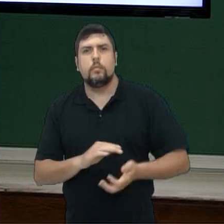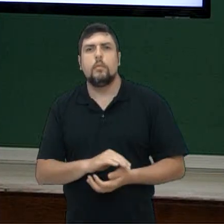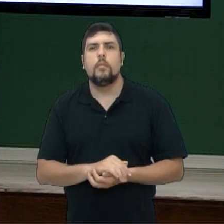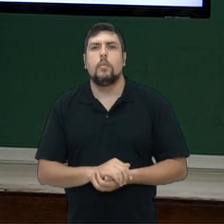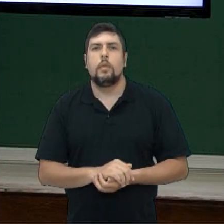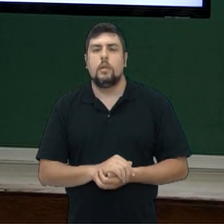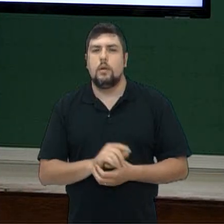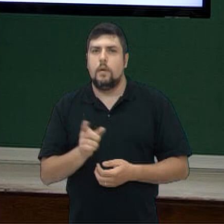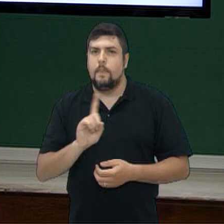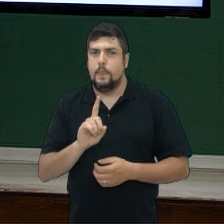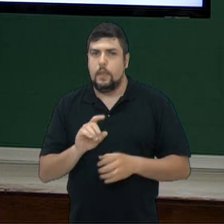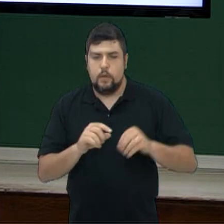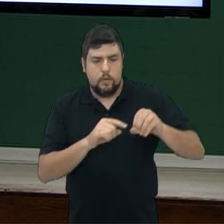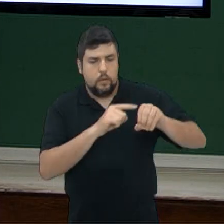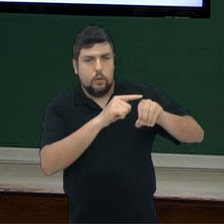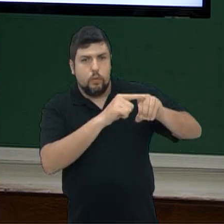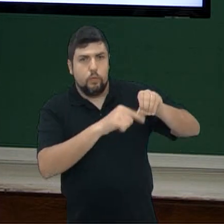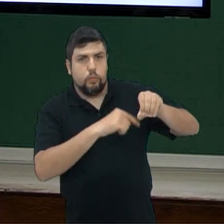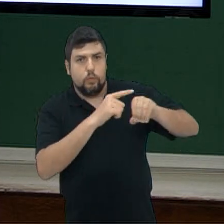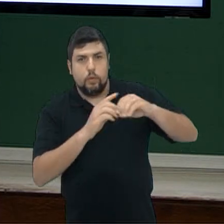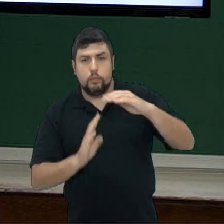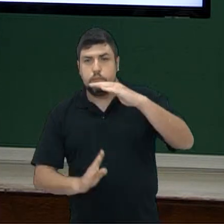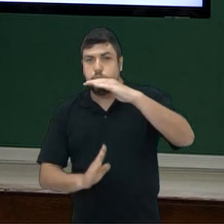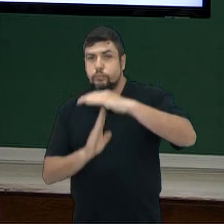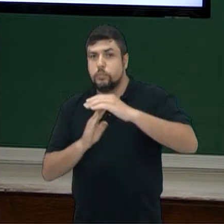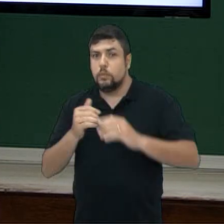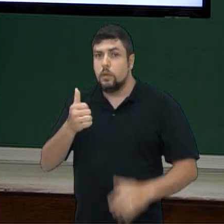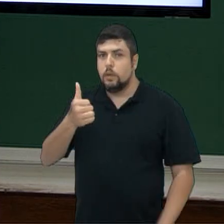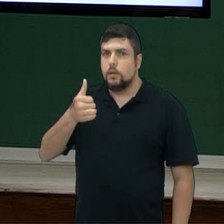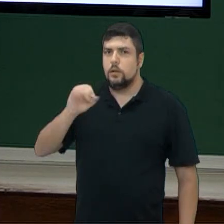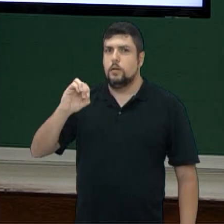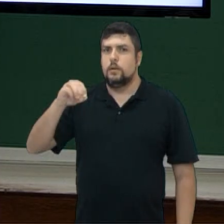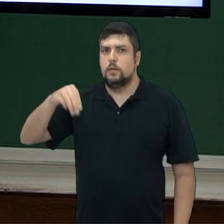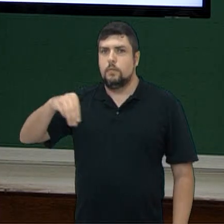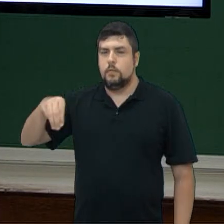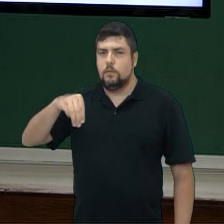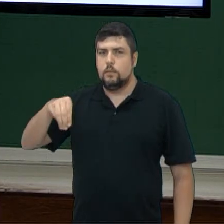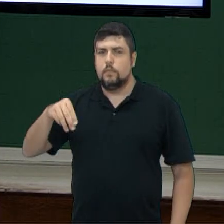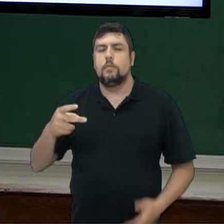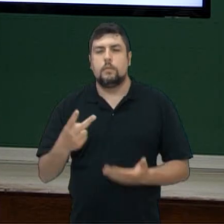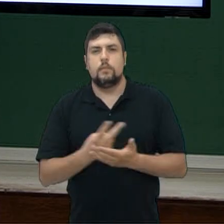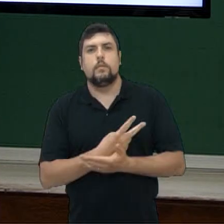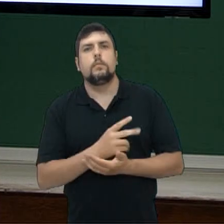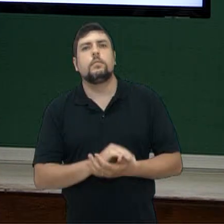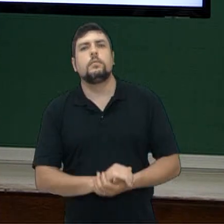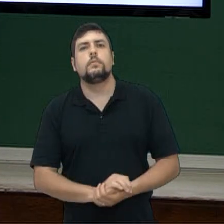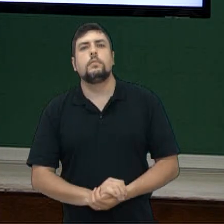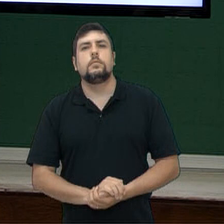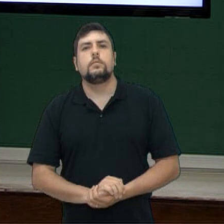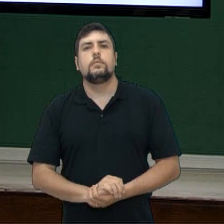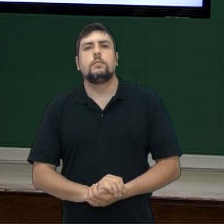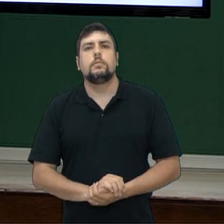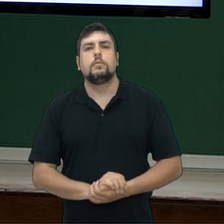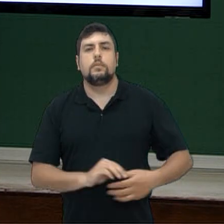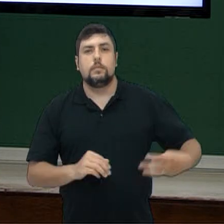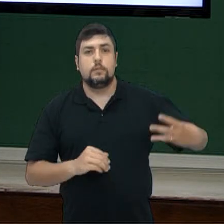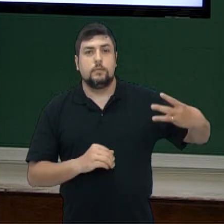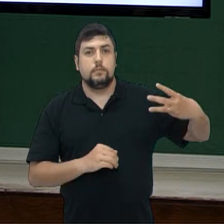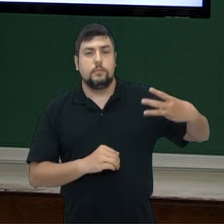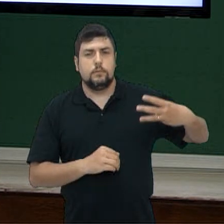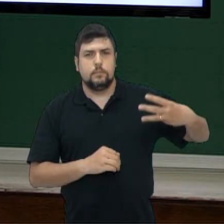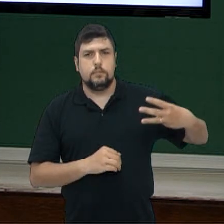medida máxima que eu falei é 10 milímetros, né? Então, essa está incorreta. Afirmativa